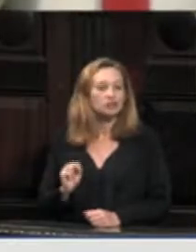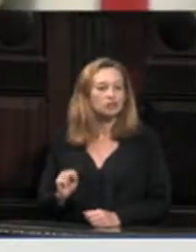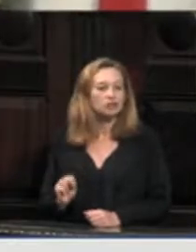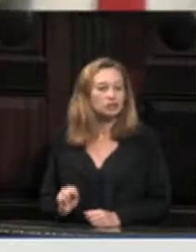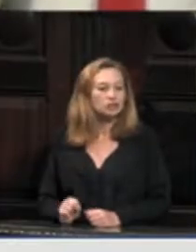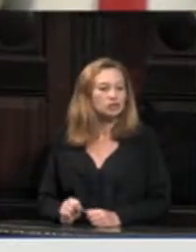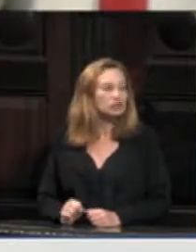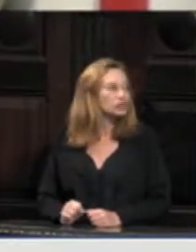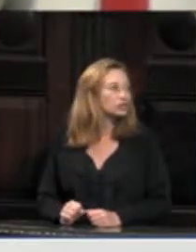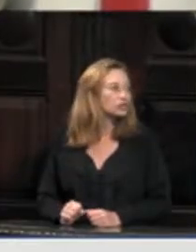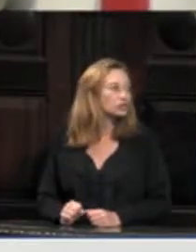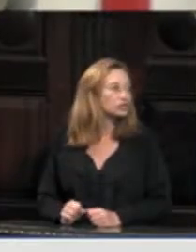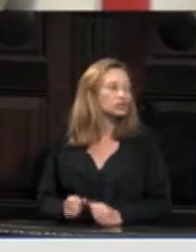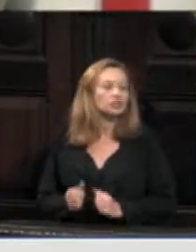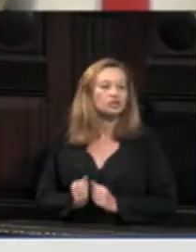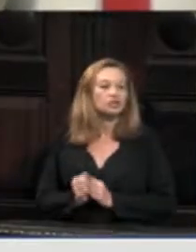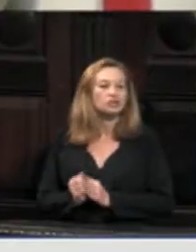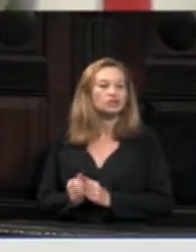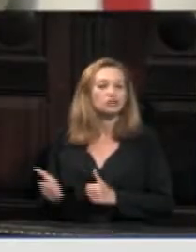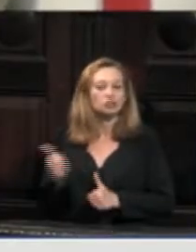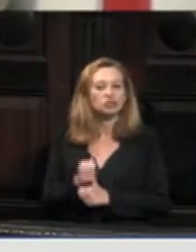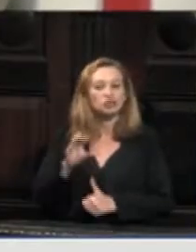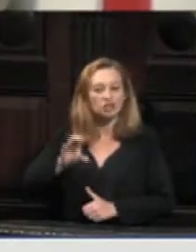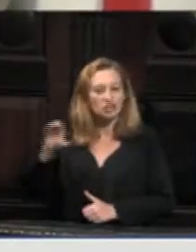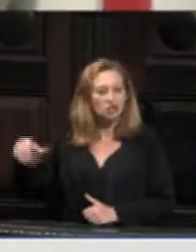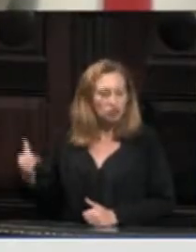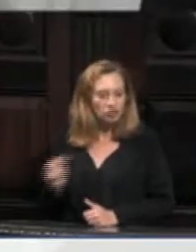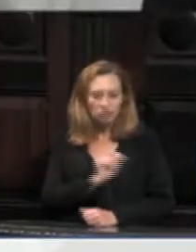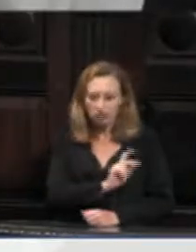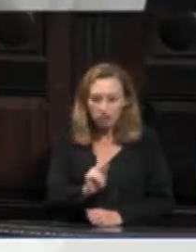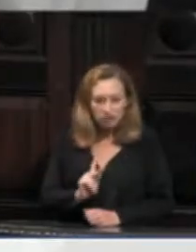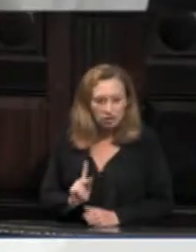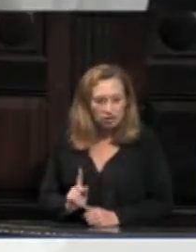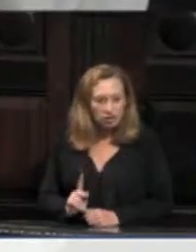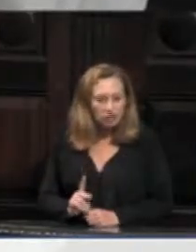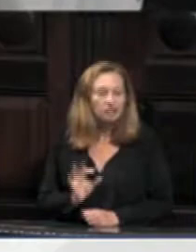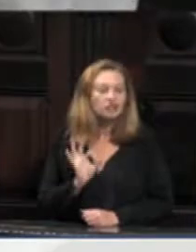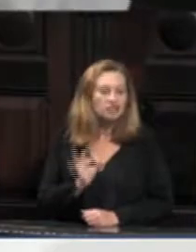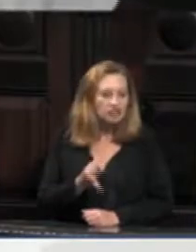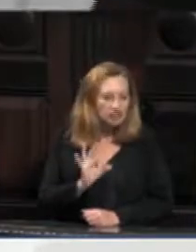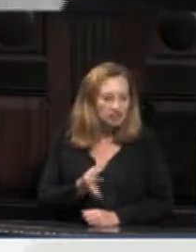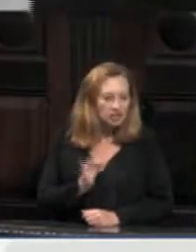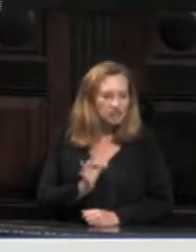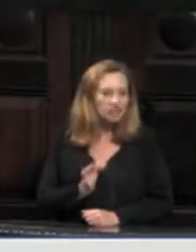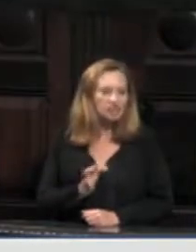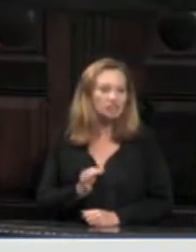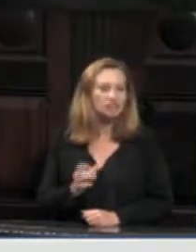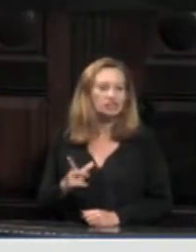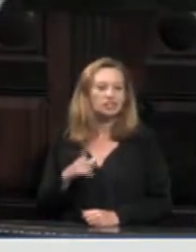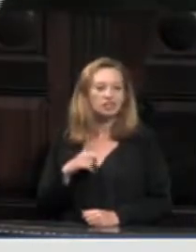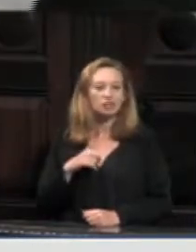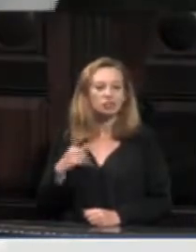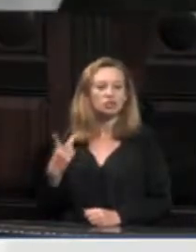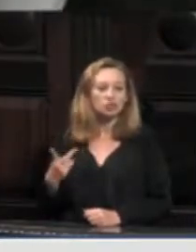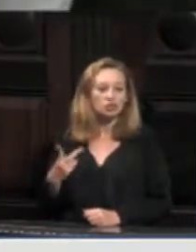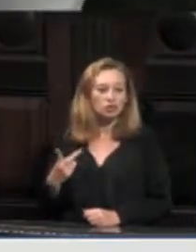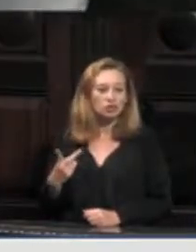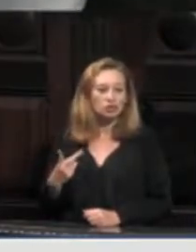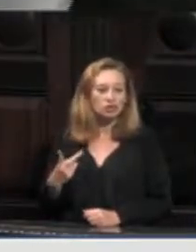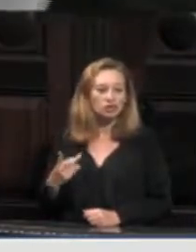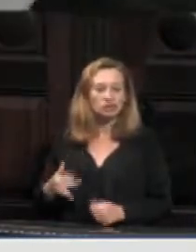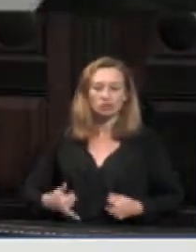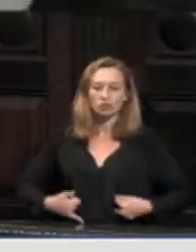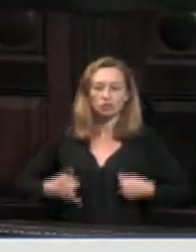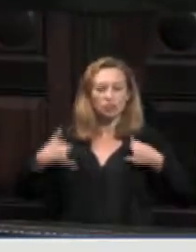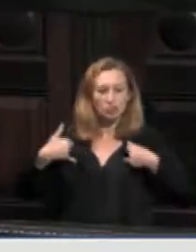Com o substitutivo da CCJ, hein? Com certeza, Excelência. Com certeza. Eu estava conversando, nós temos aqui 2 ex-secretários de Cultura e o